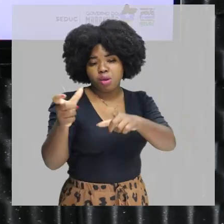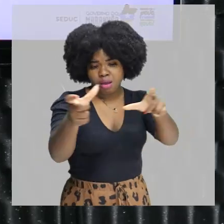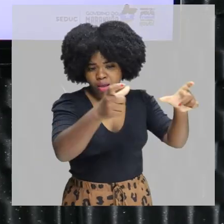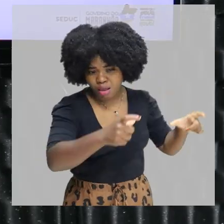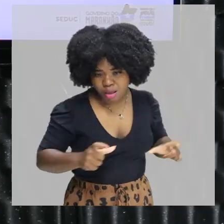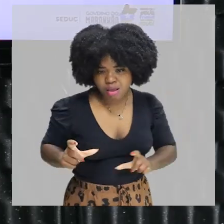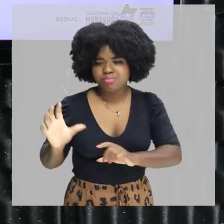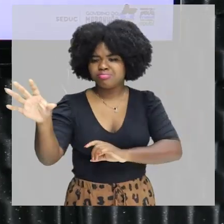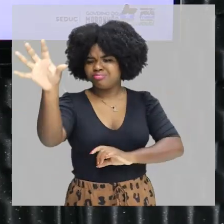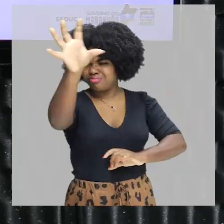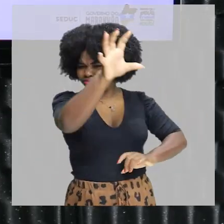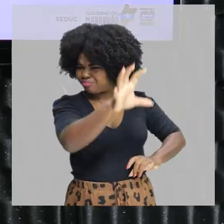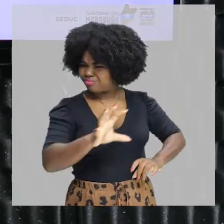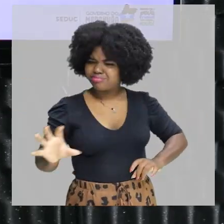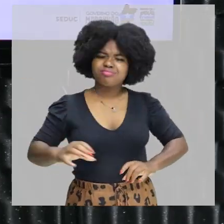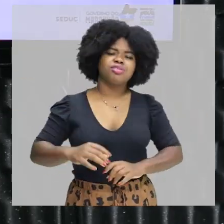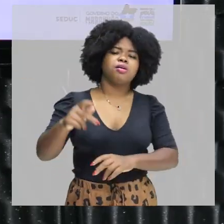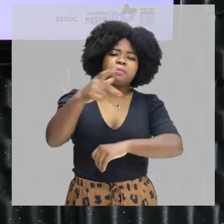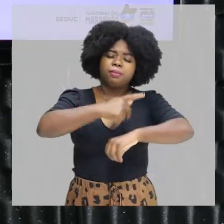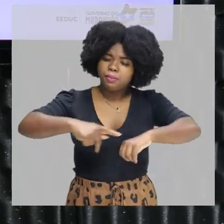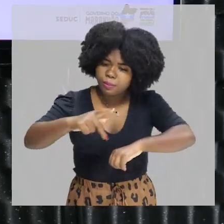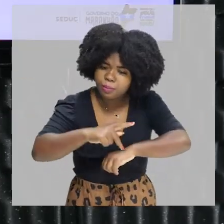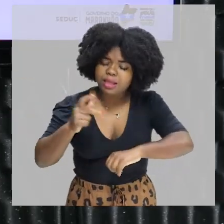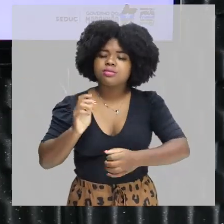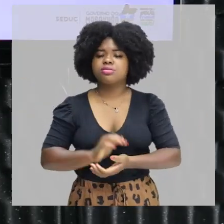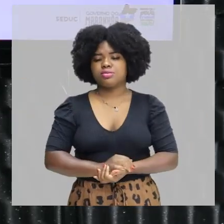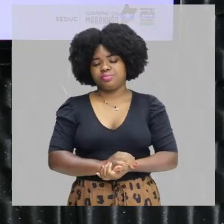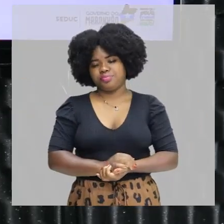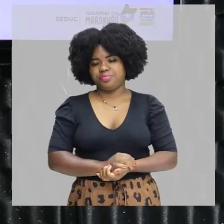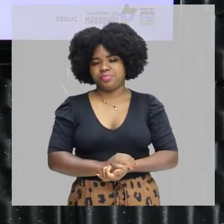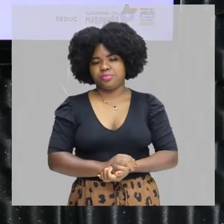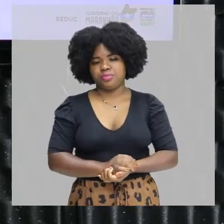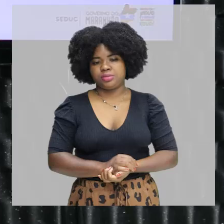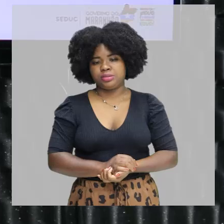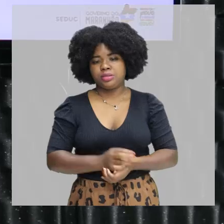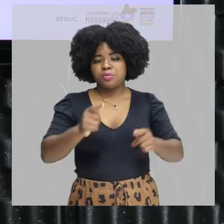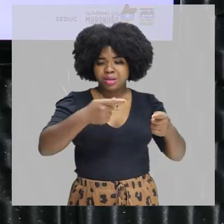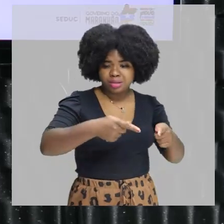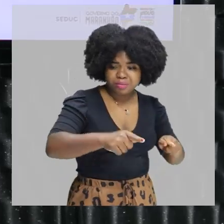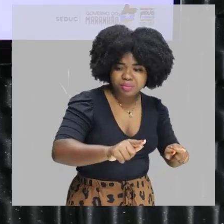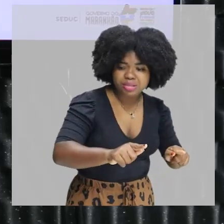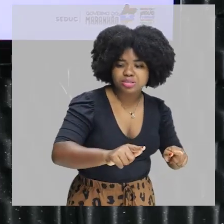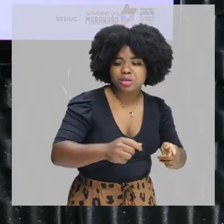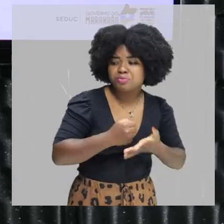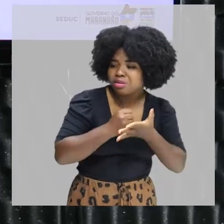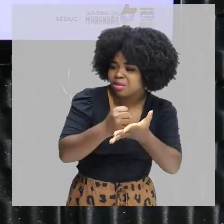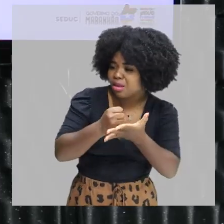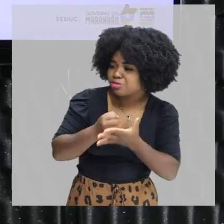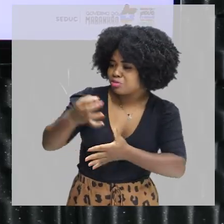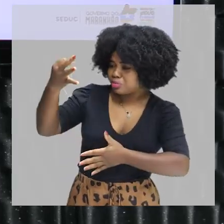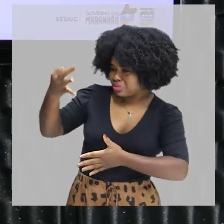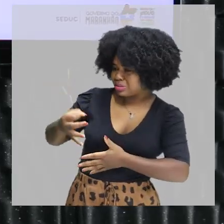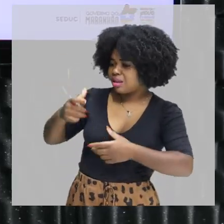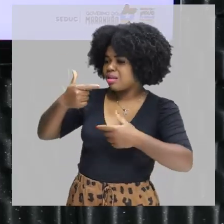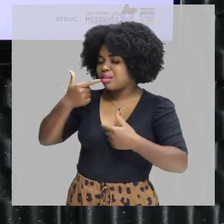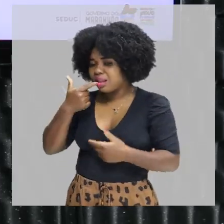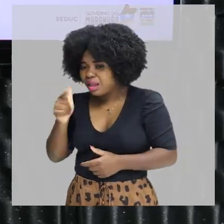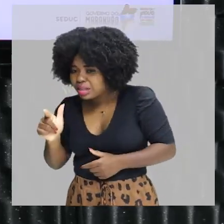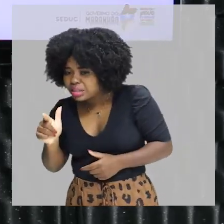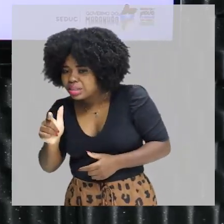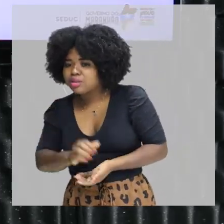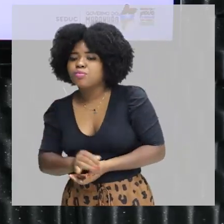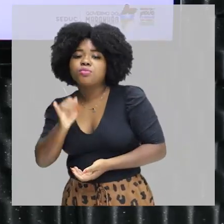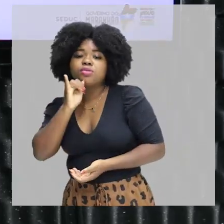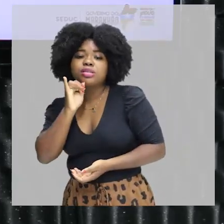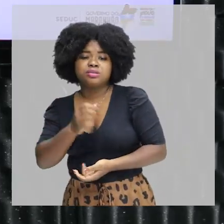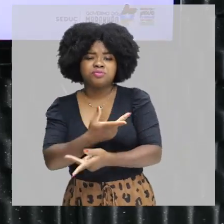A gramática normativa é aquela que dá esse padrão da língua, quando, por exemplo, milhares de alunos se prestam a